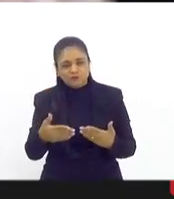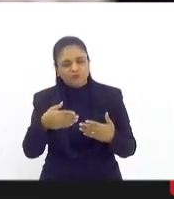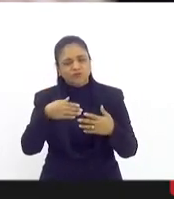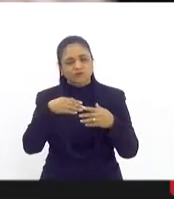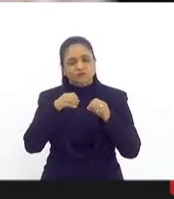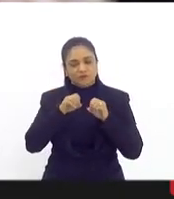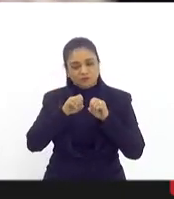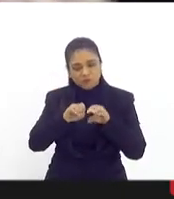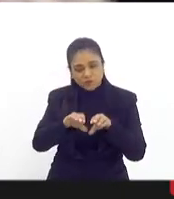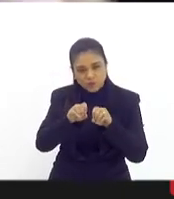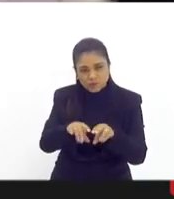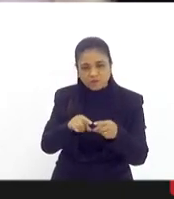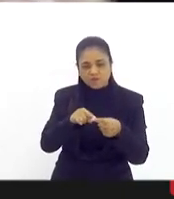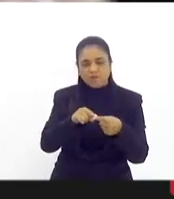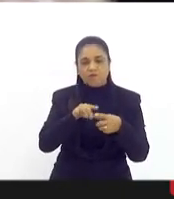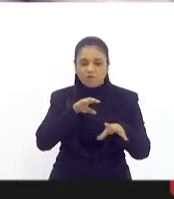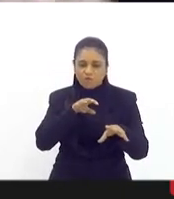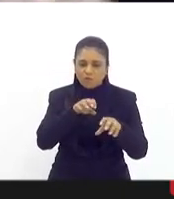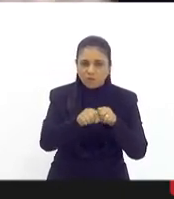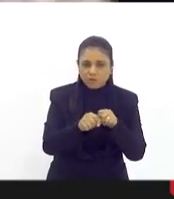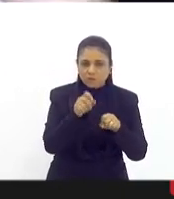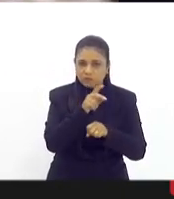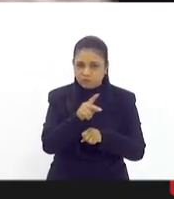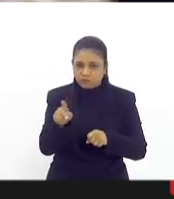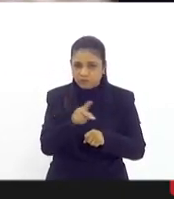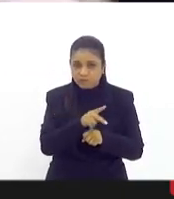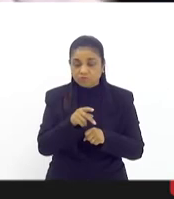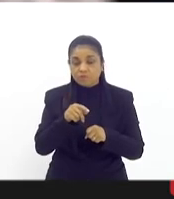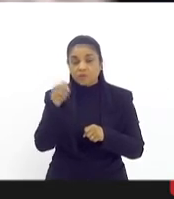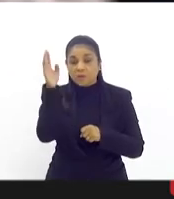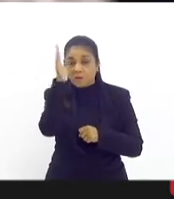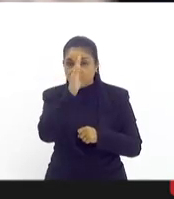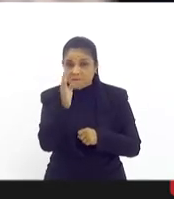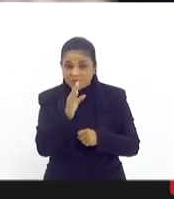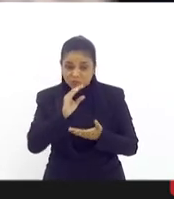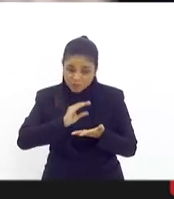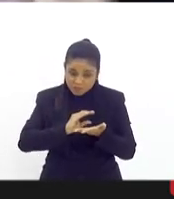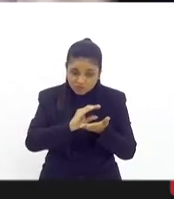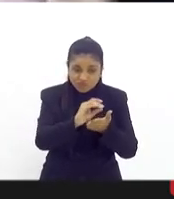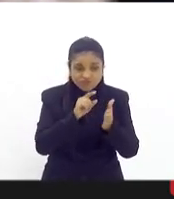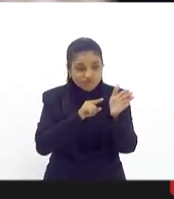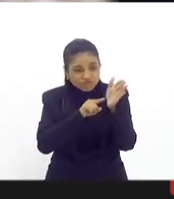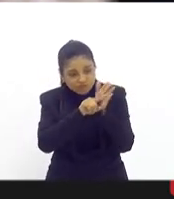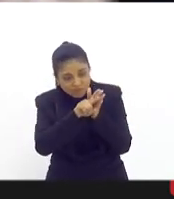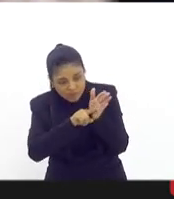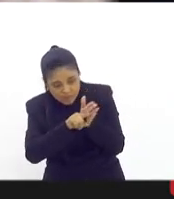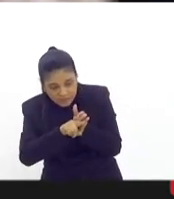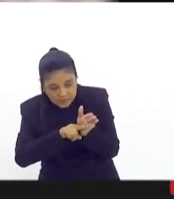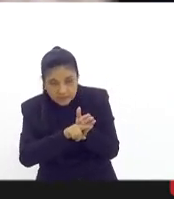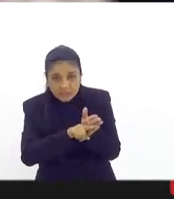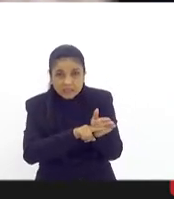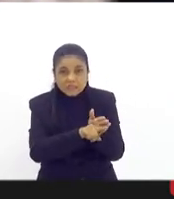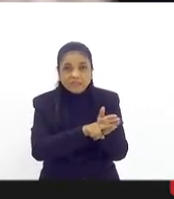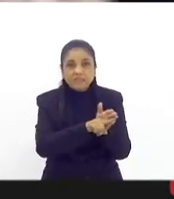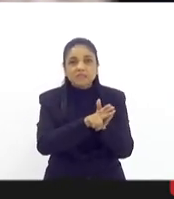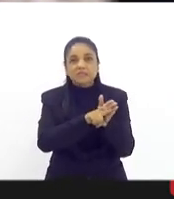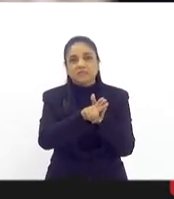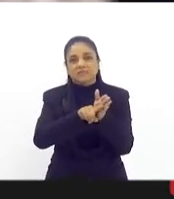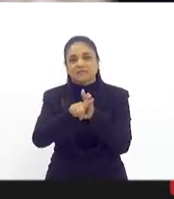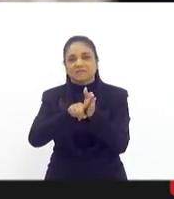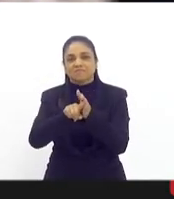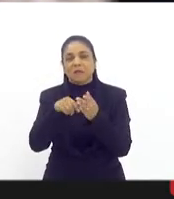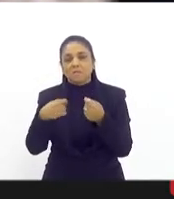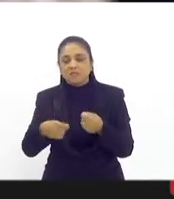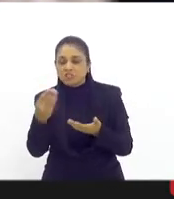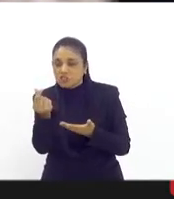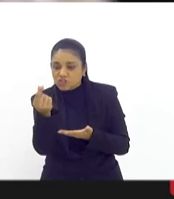fala muito de formação de professor. O Brasil precisa investir em pesquisa. pesquisa. A gente precisa de dinheiro